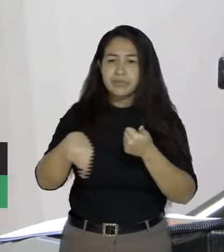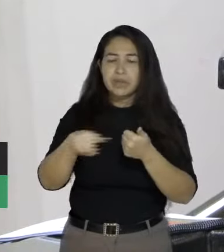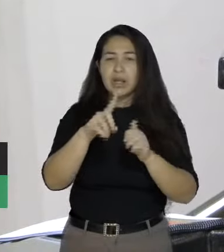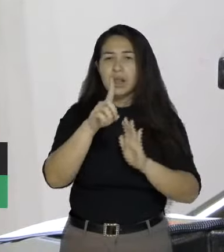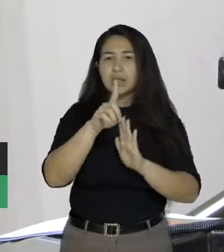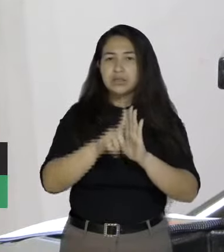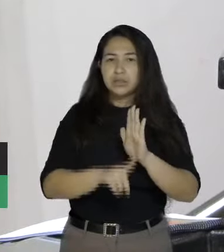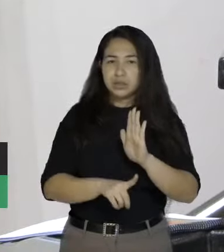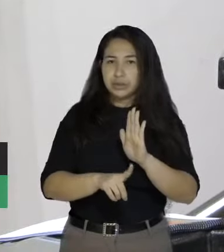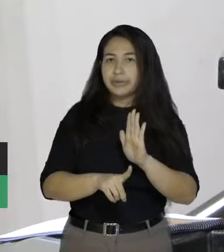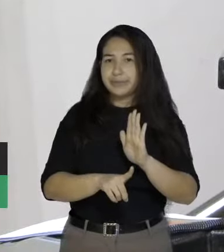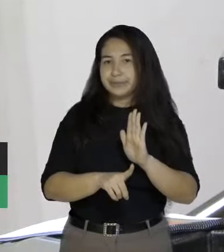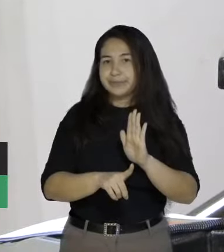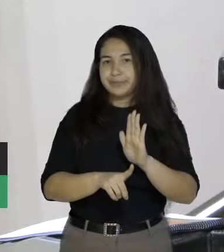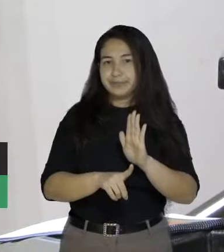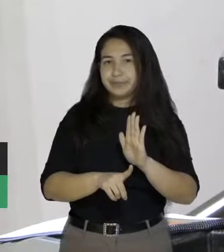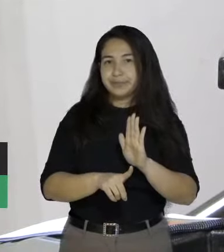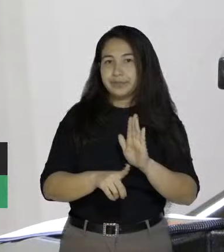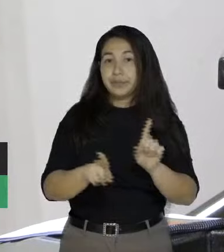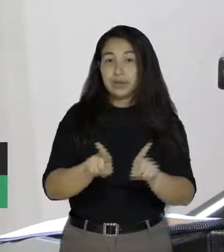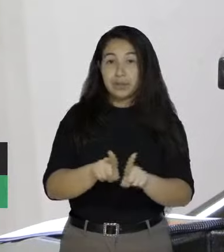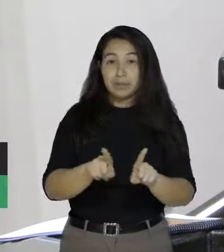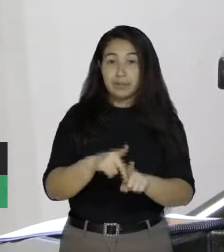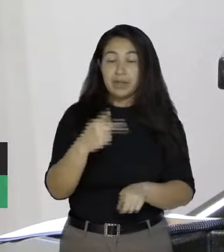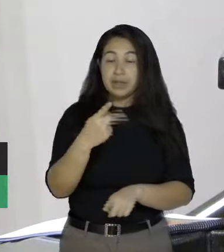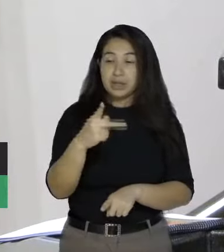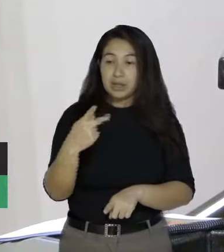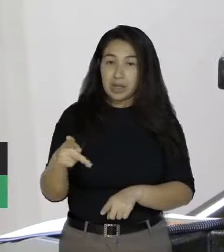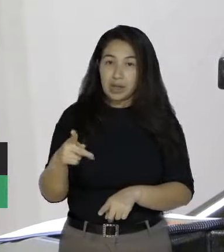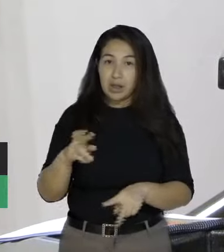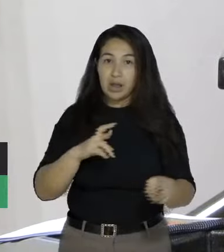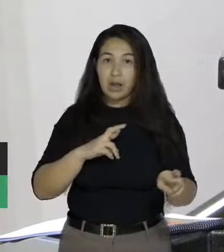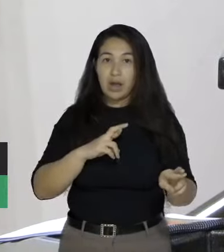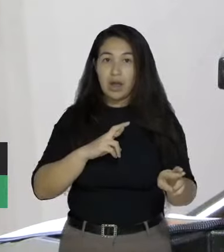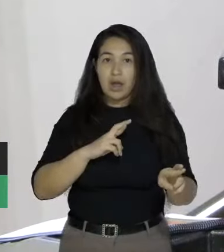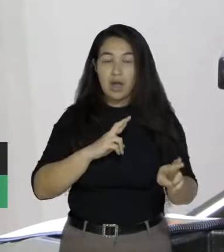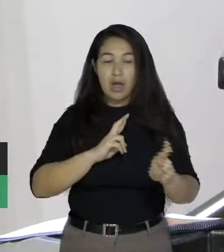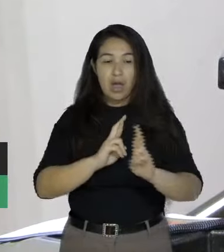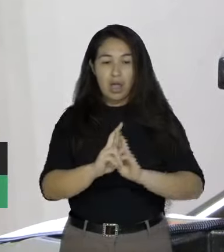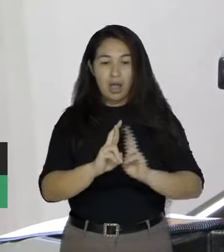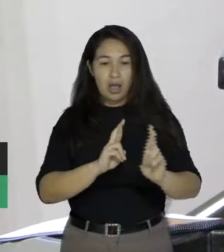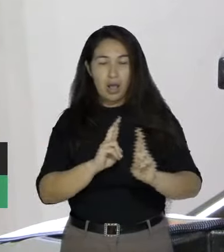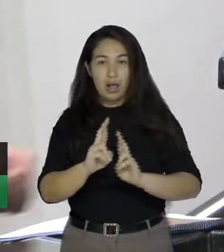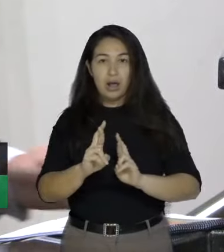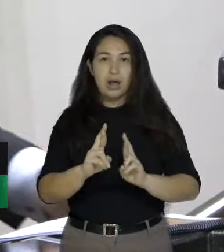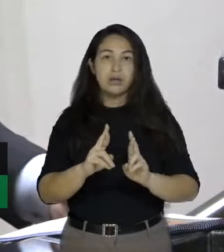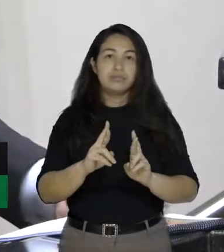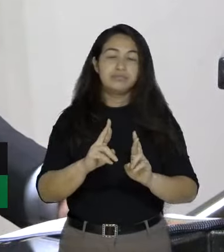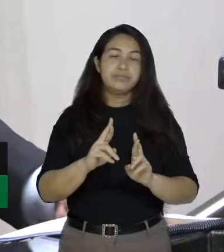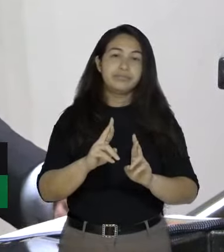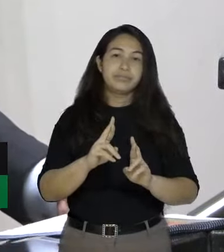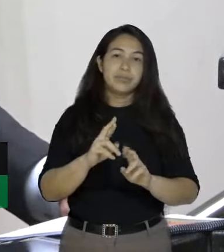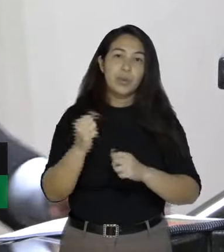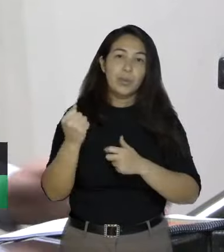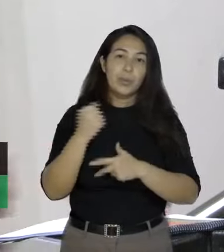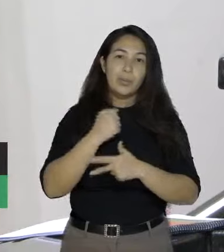em suas relações com o poder público e com as instituições